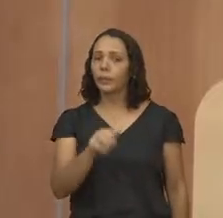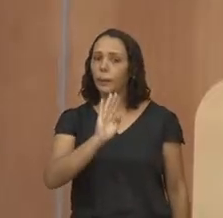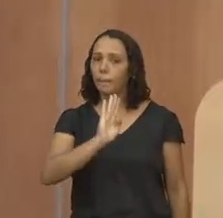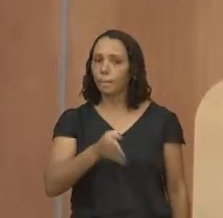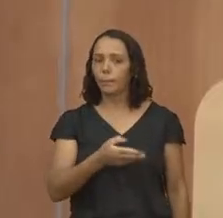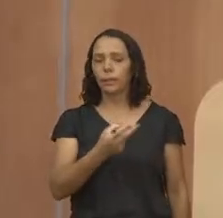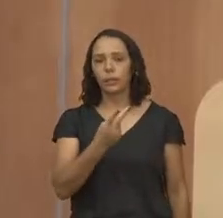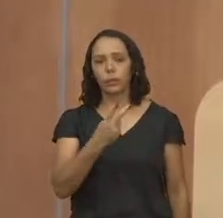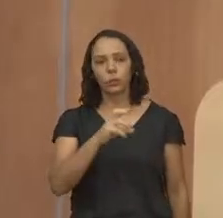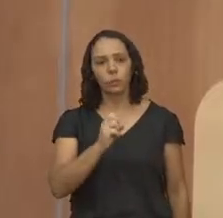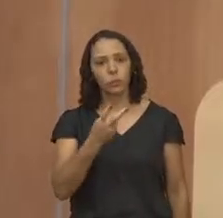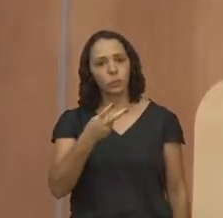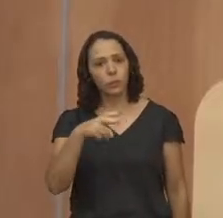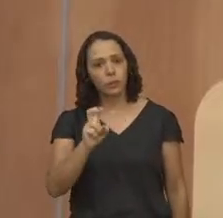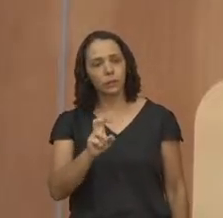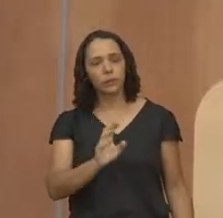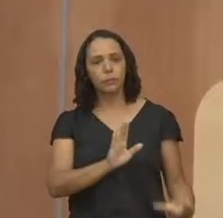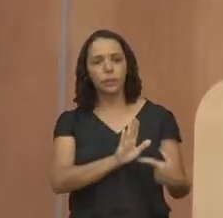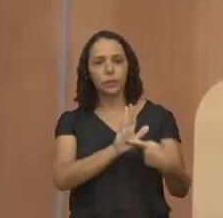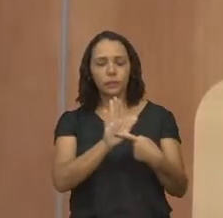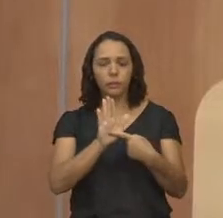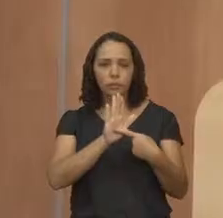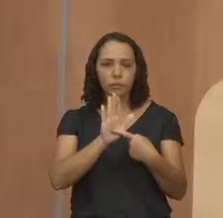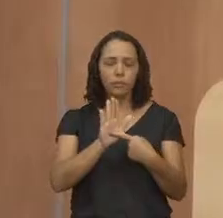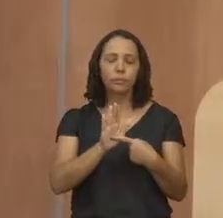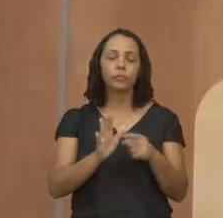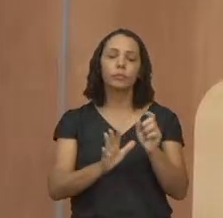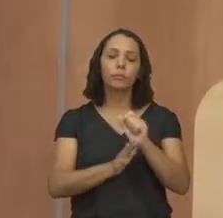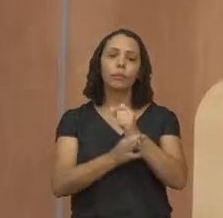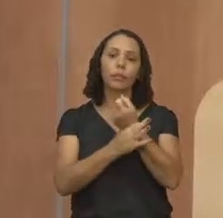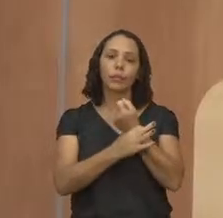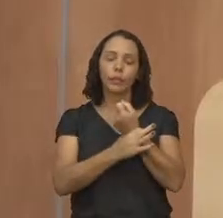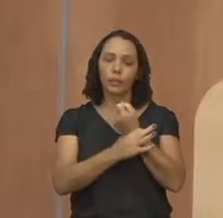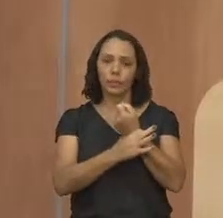87/2025 dispõe sobre a garantia da